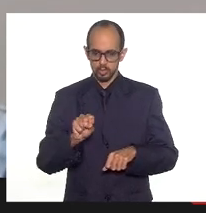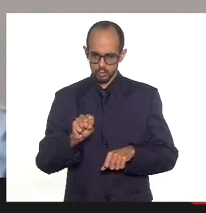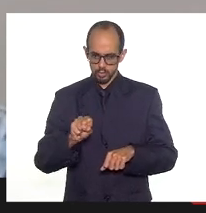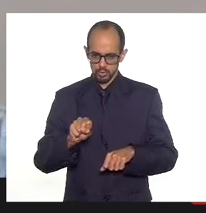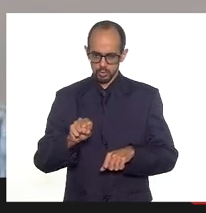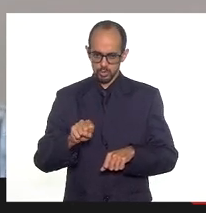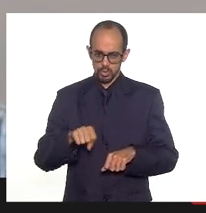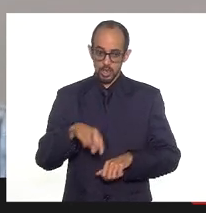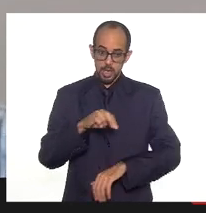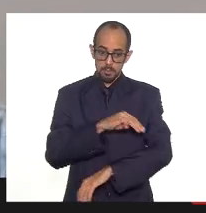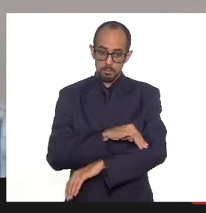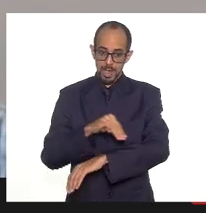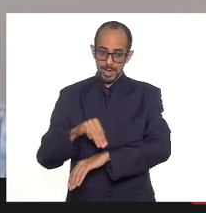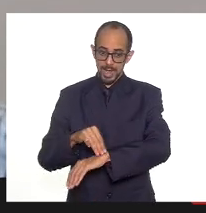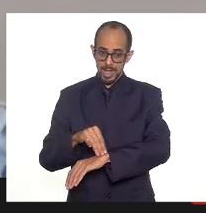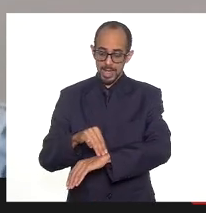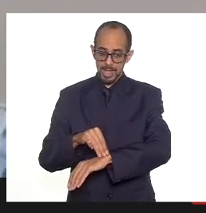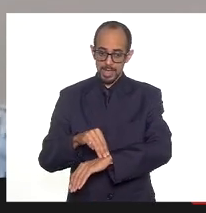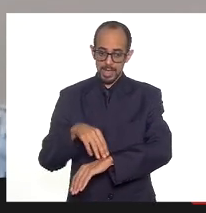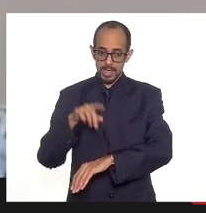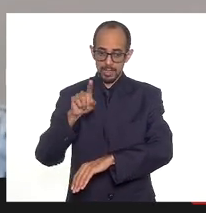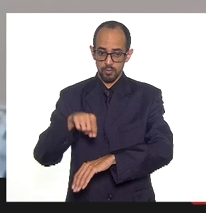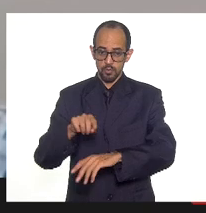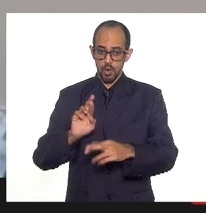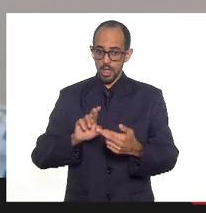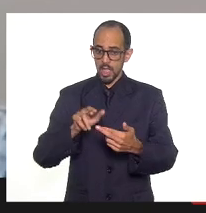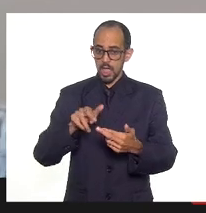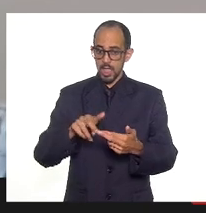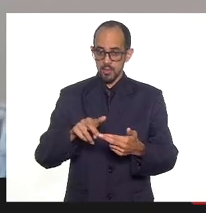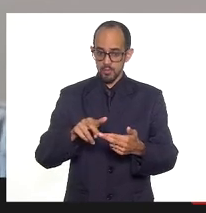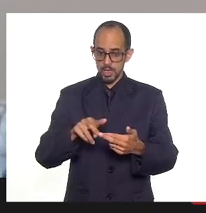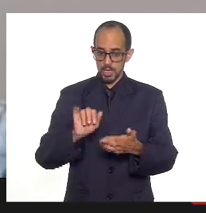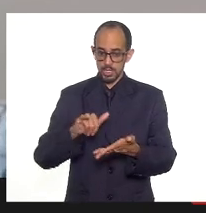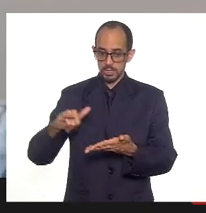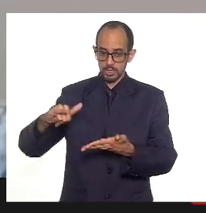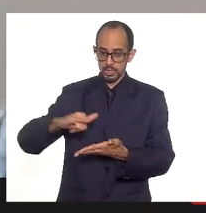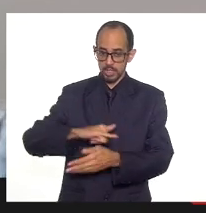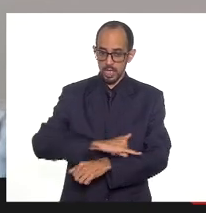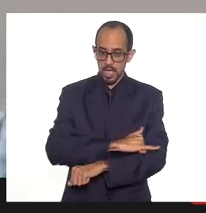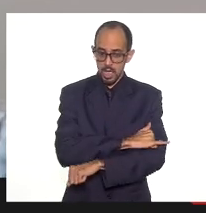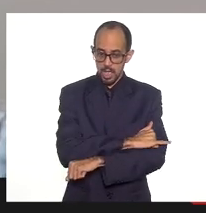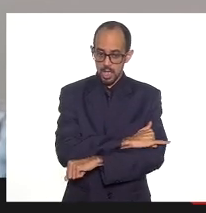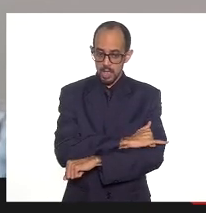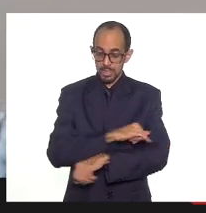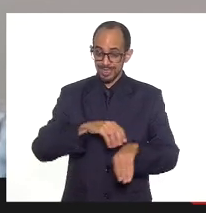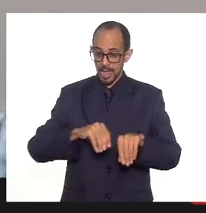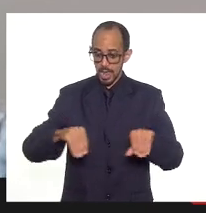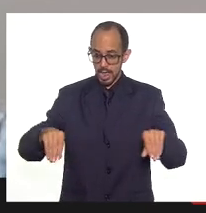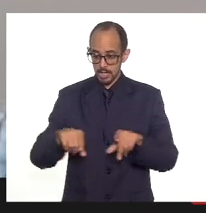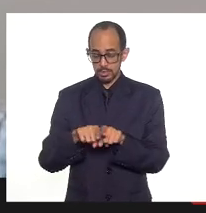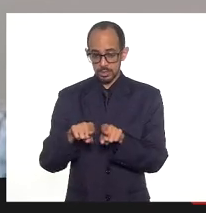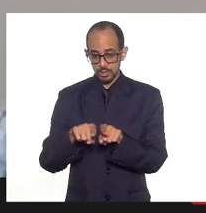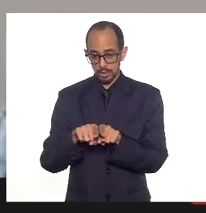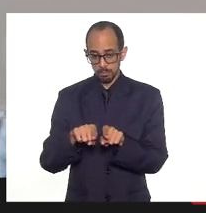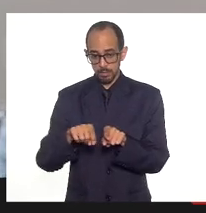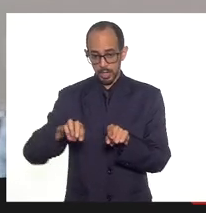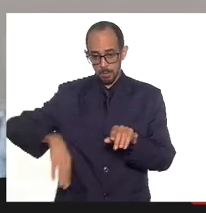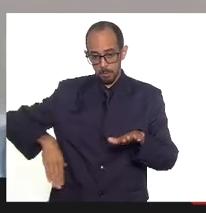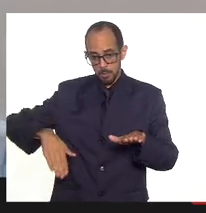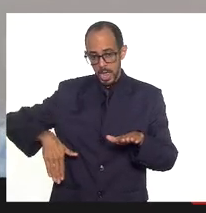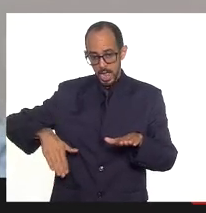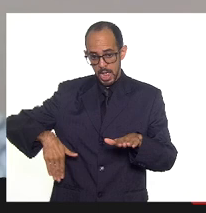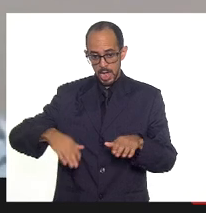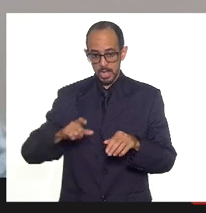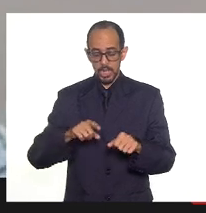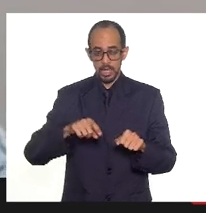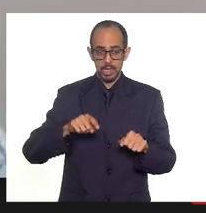a base aérea e terrestre do pós-sal foi muito importante para a geração de emprego naquele município.